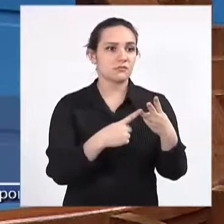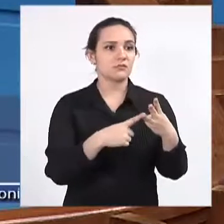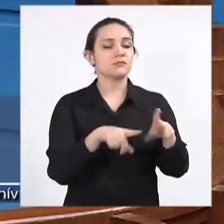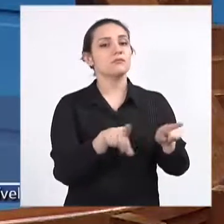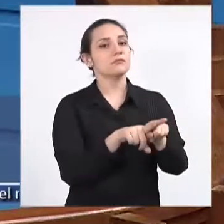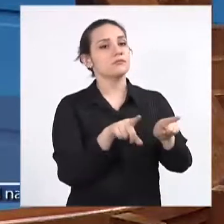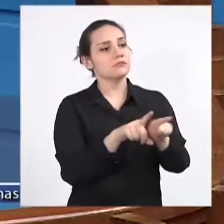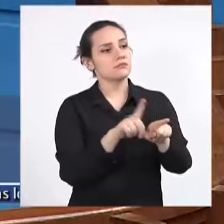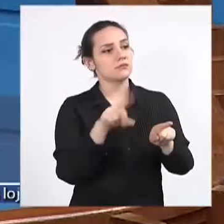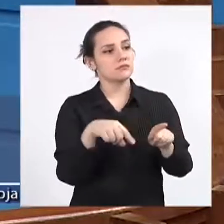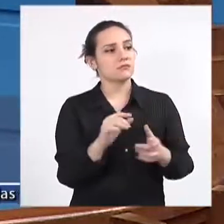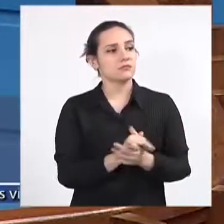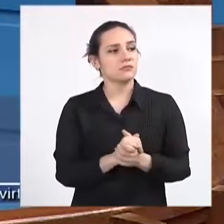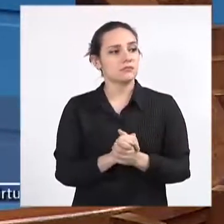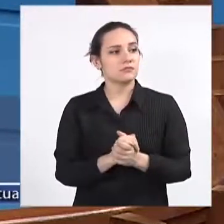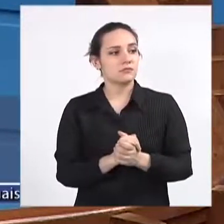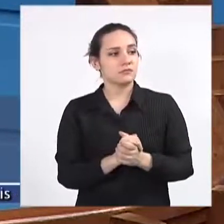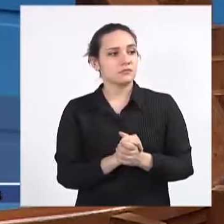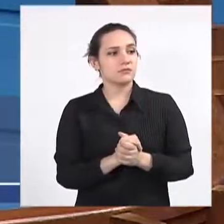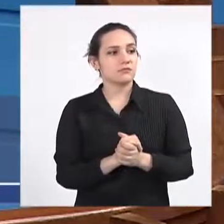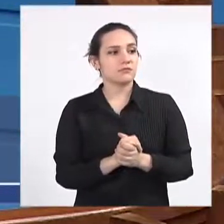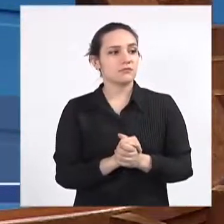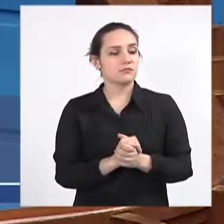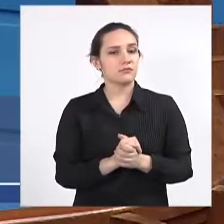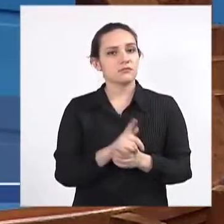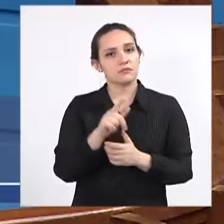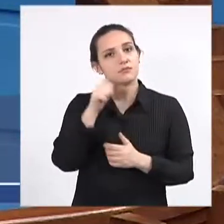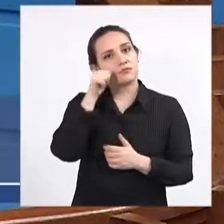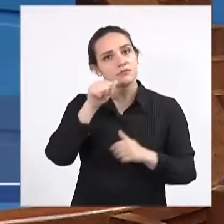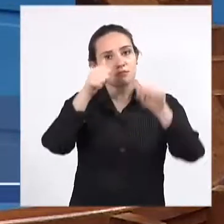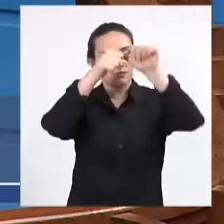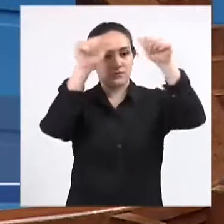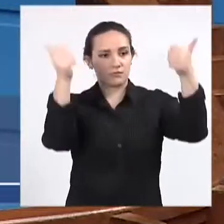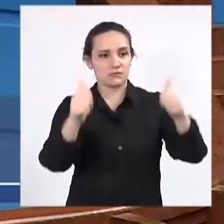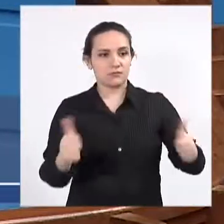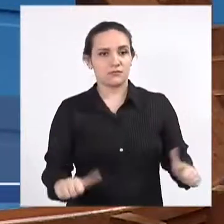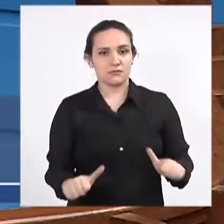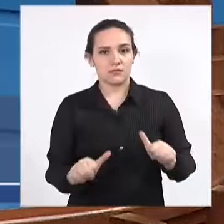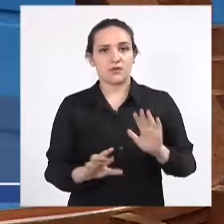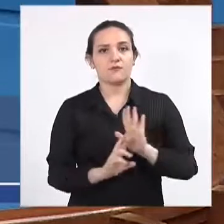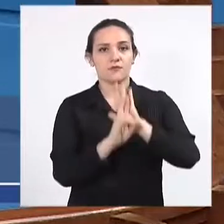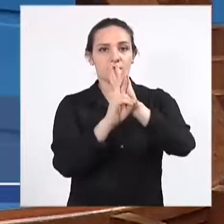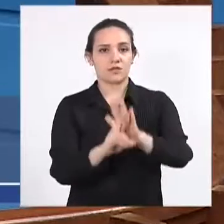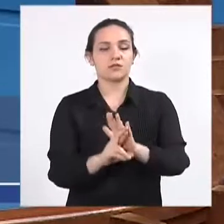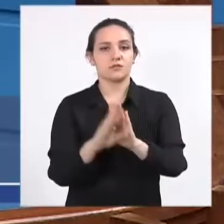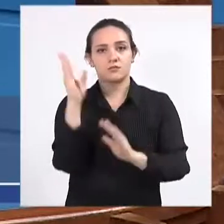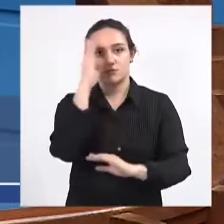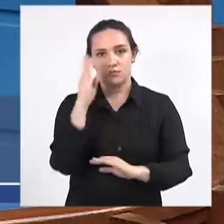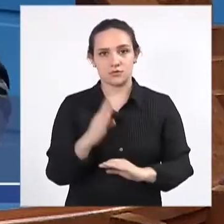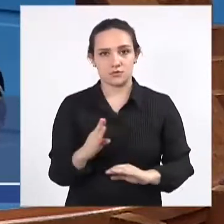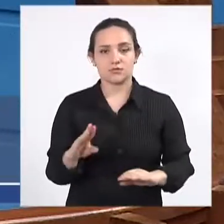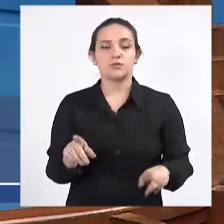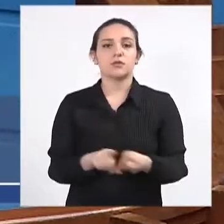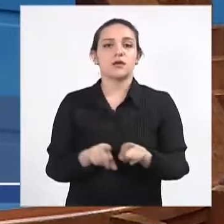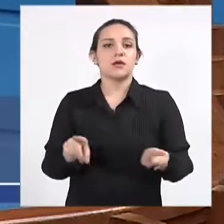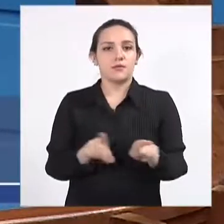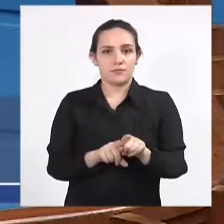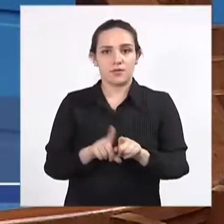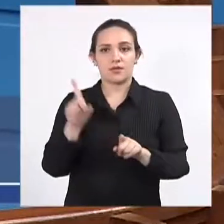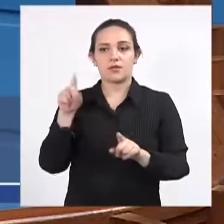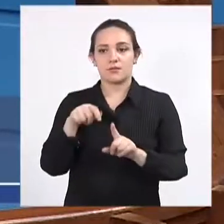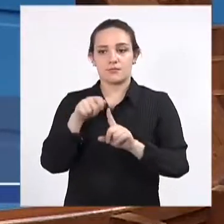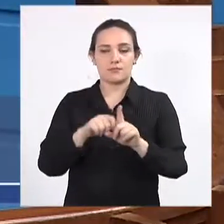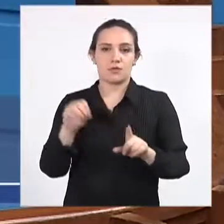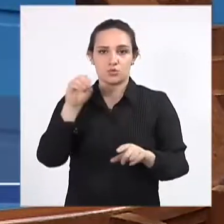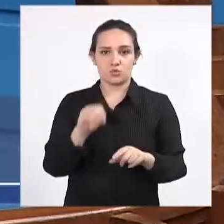marca a padroeira do Brasil, Nossa Senhora Aparecida, é um mês também do Outubro Rosa em